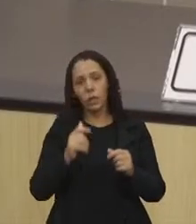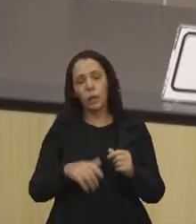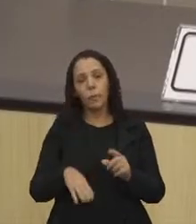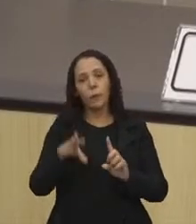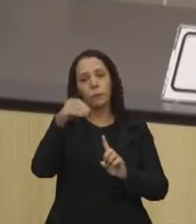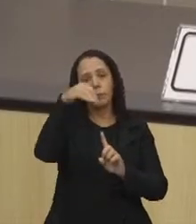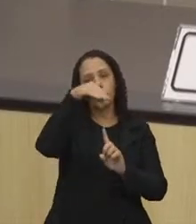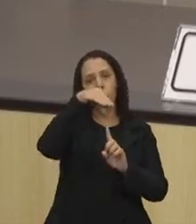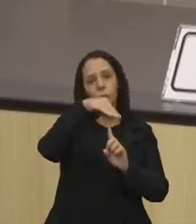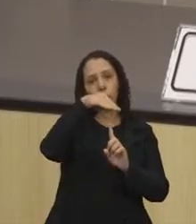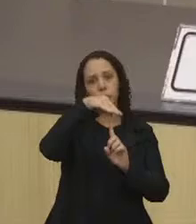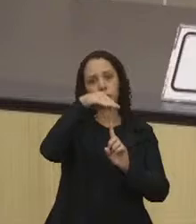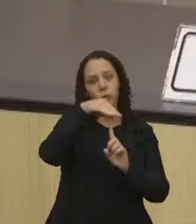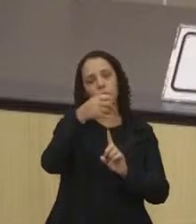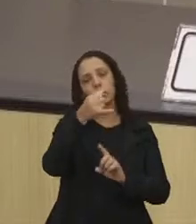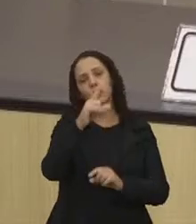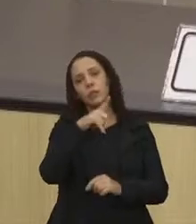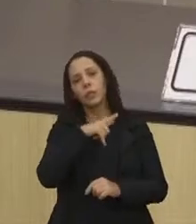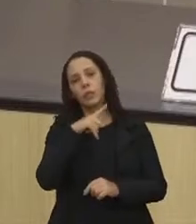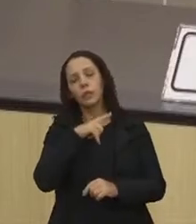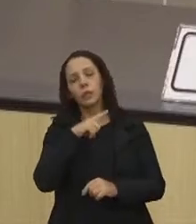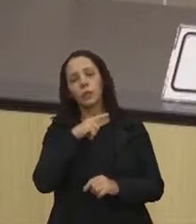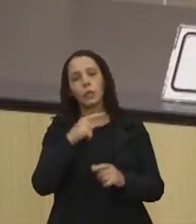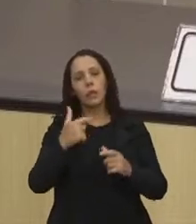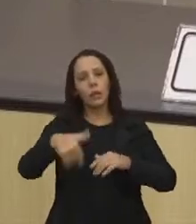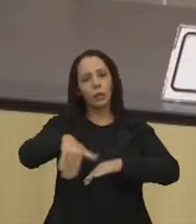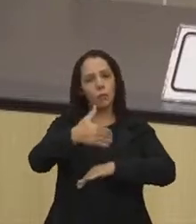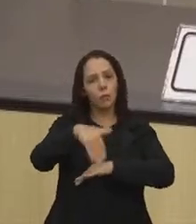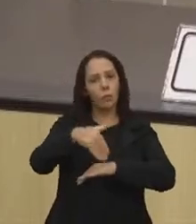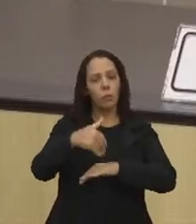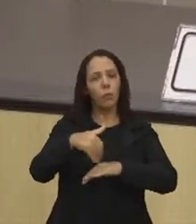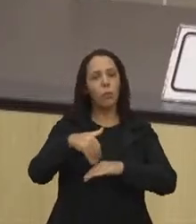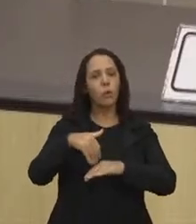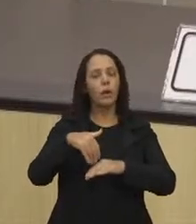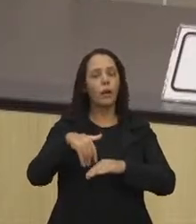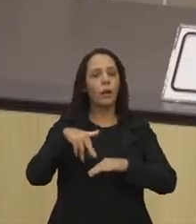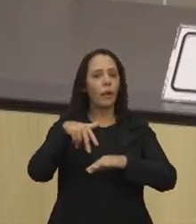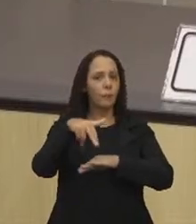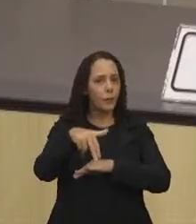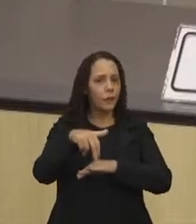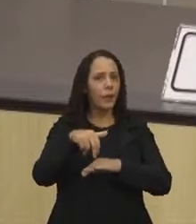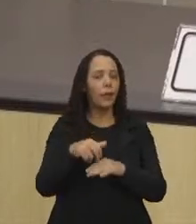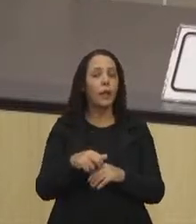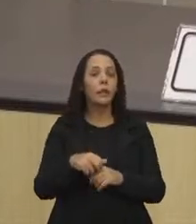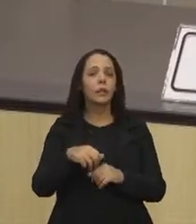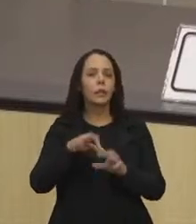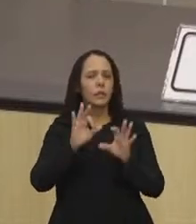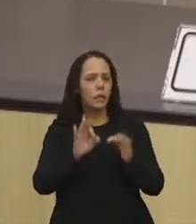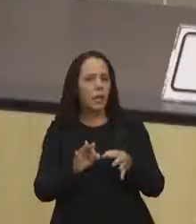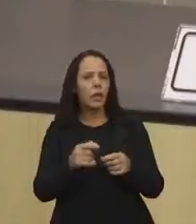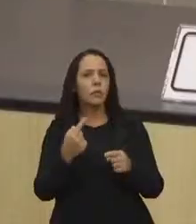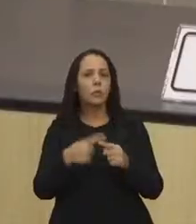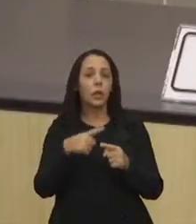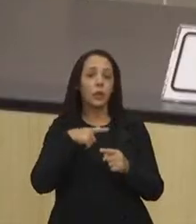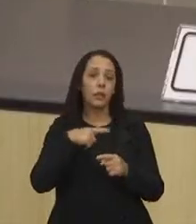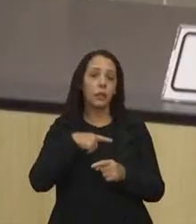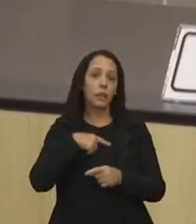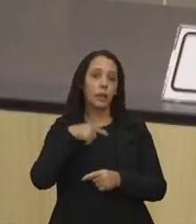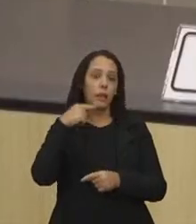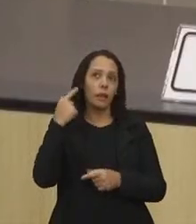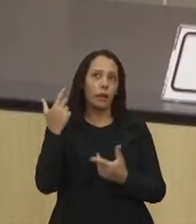ônibus, se tem a passagem de pedestre da maneira correta, a gente tem alunos que são cegos, alunos que são surdos, então,